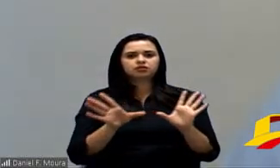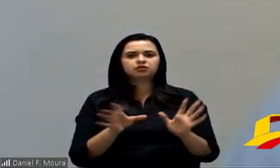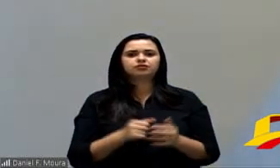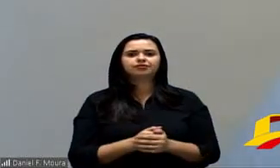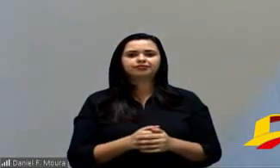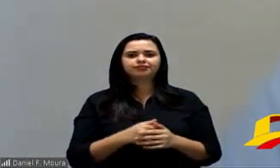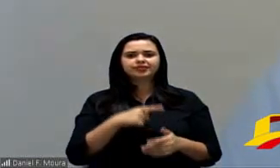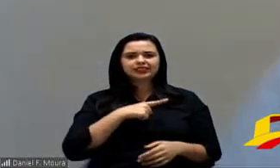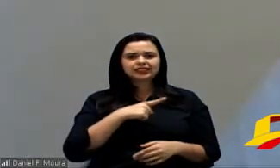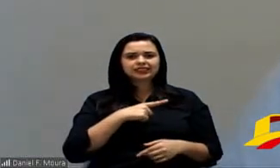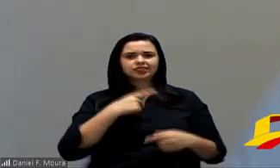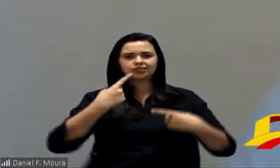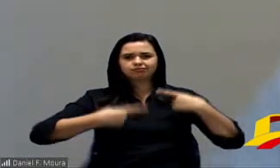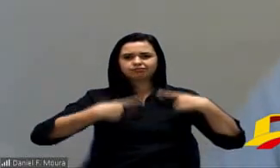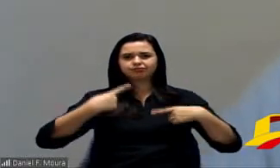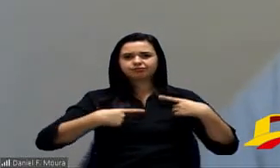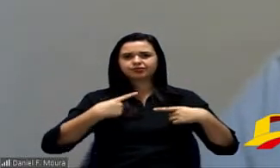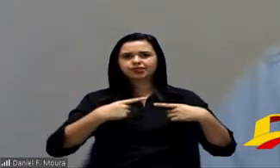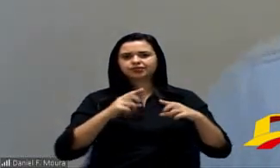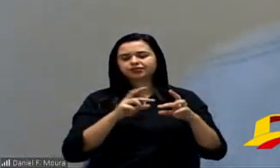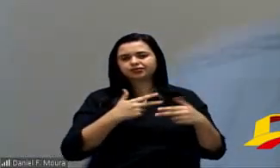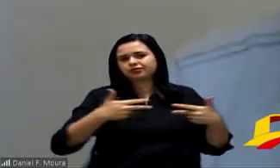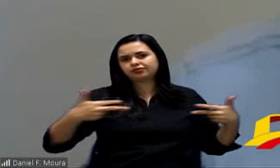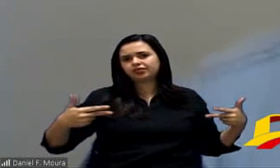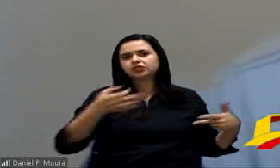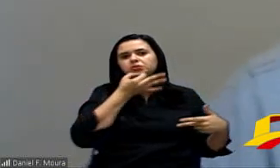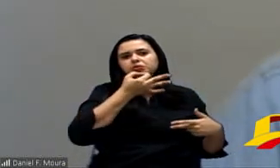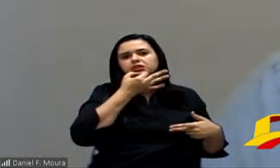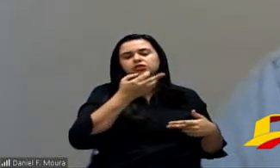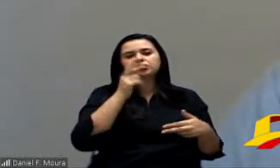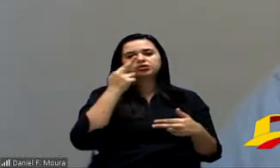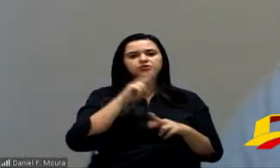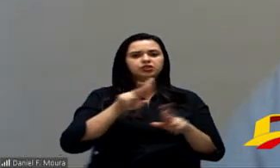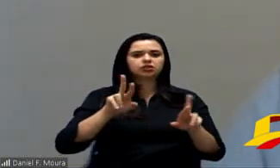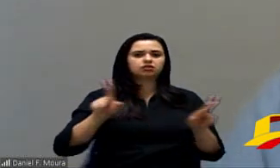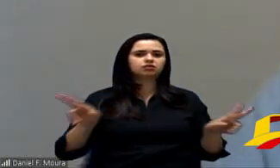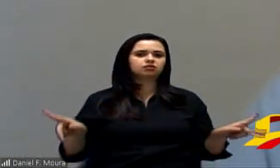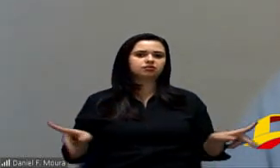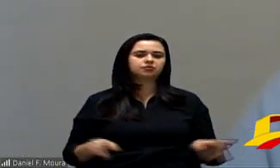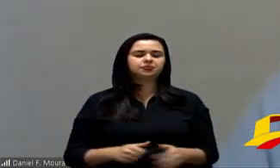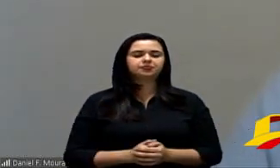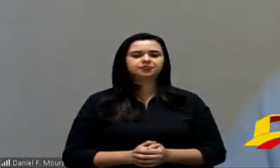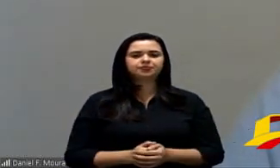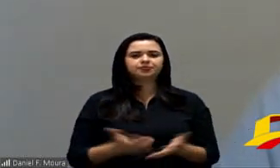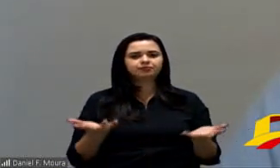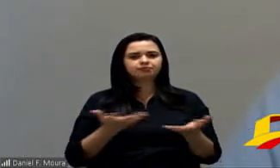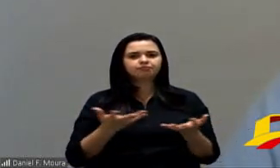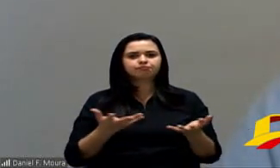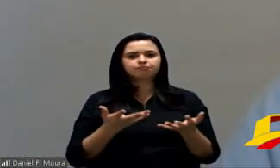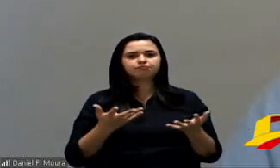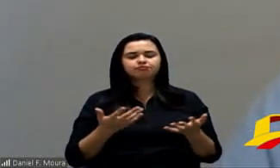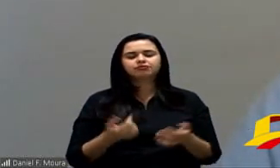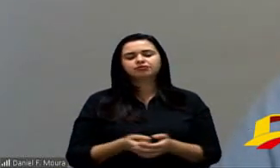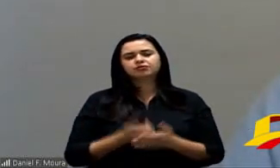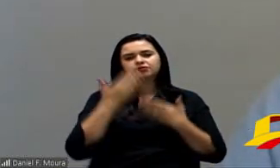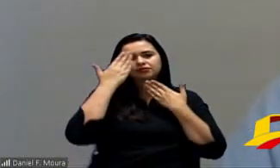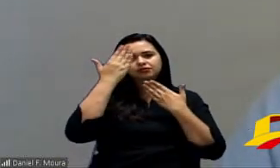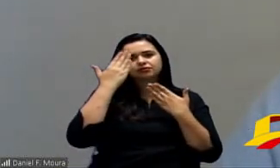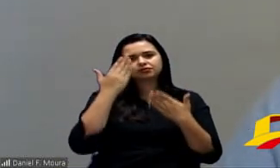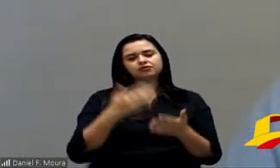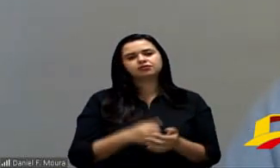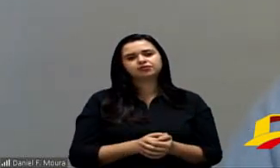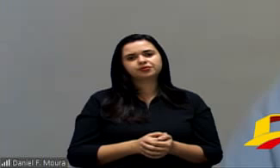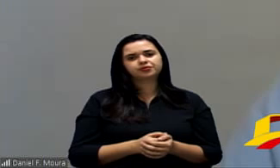divergências, muitas conversas que não podem ser esclarecidas, né? Então, essa é uma oportunidade muito grande, né? Inclusive, gostaria que